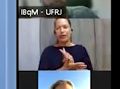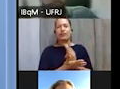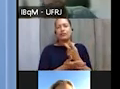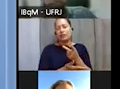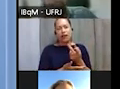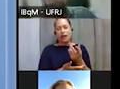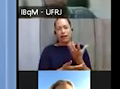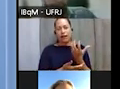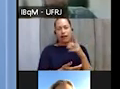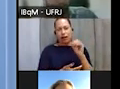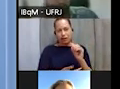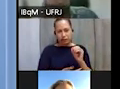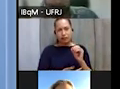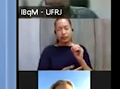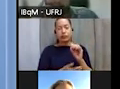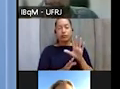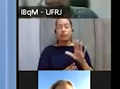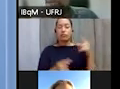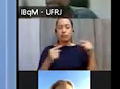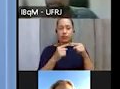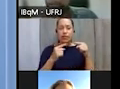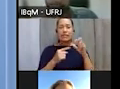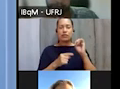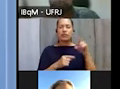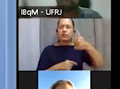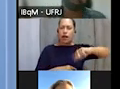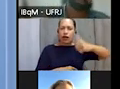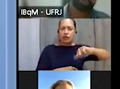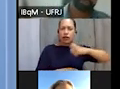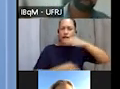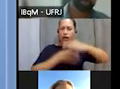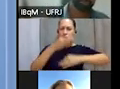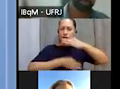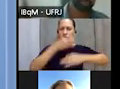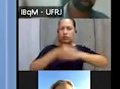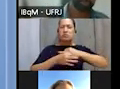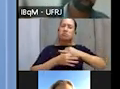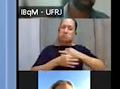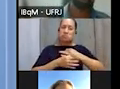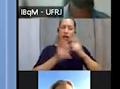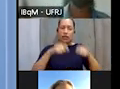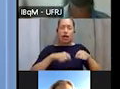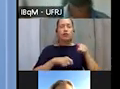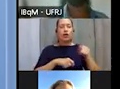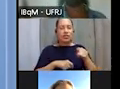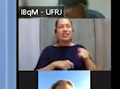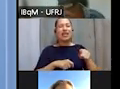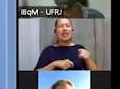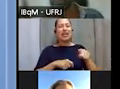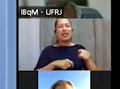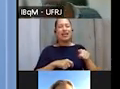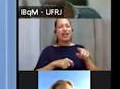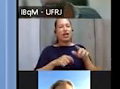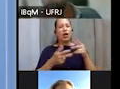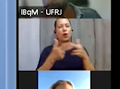mas que se você avalia de forma crítica, você pode, inclusive, desconstruir formas